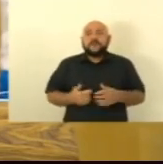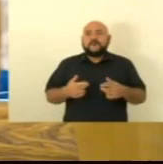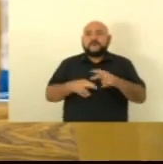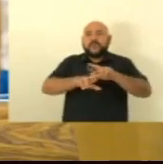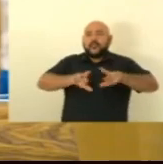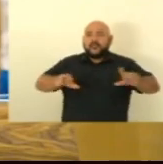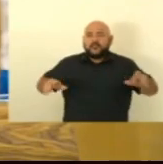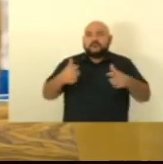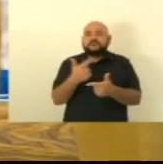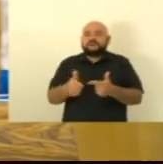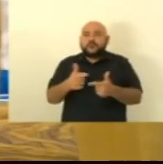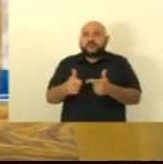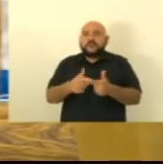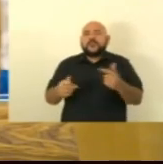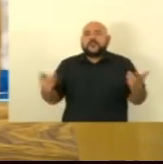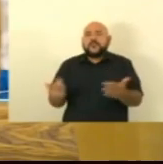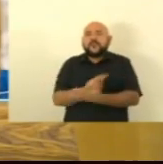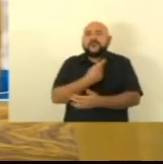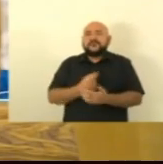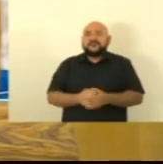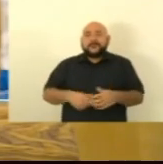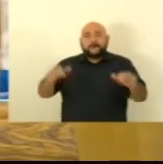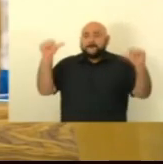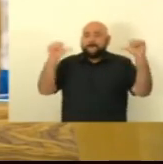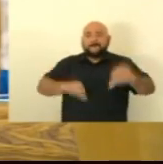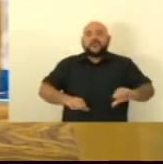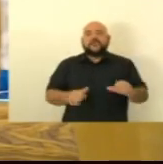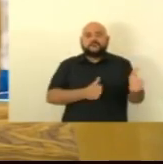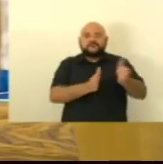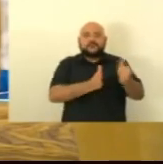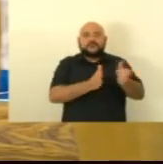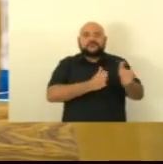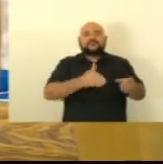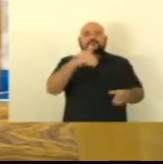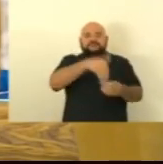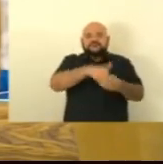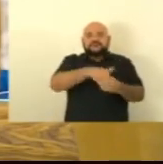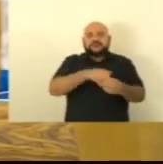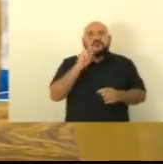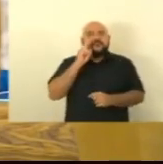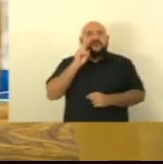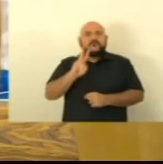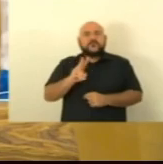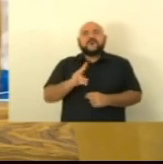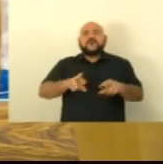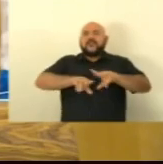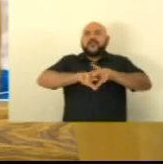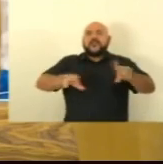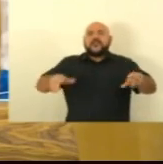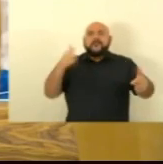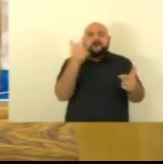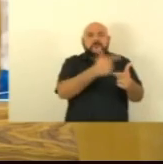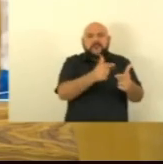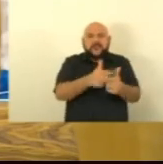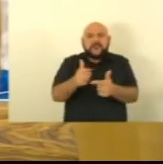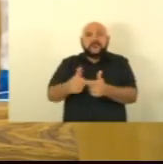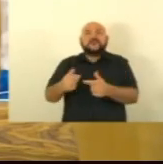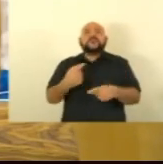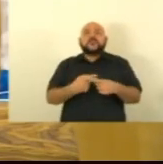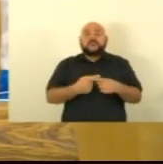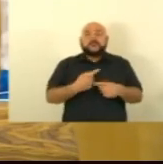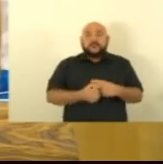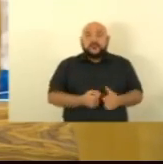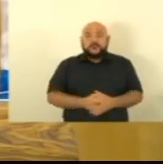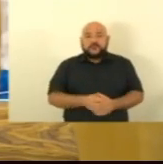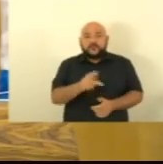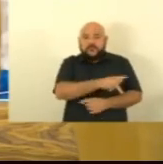ainda mais forte durante as eleições. As eleições a gente viu o extremo do absurdo. O presidente não podia falar